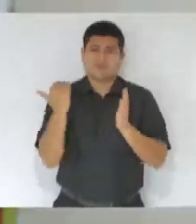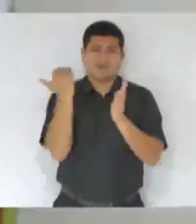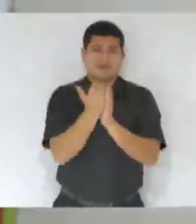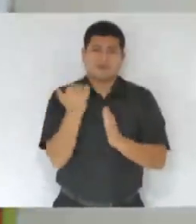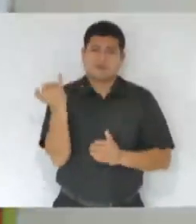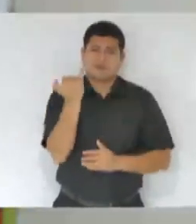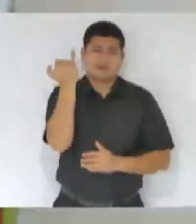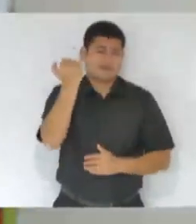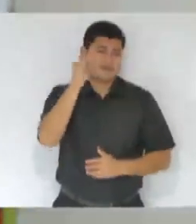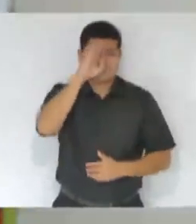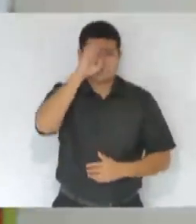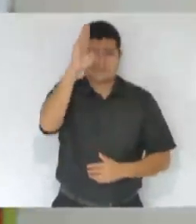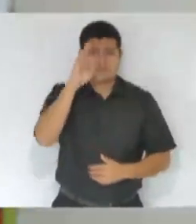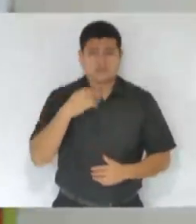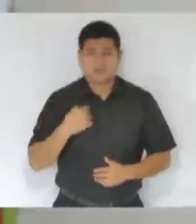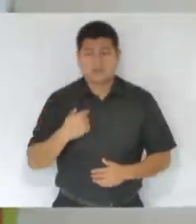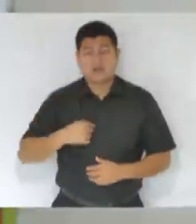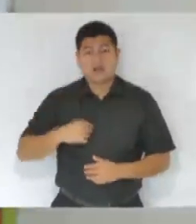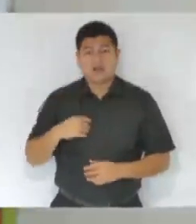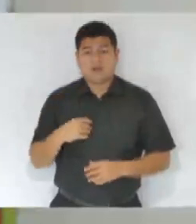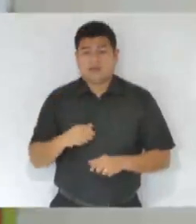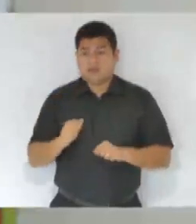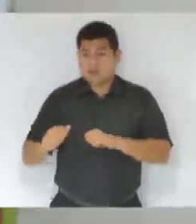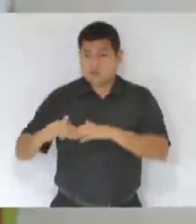com o movimento ODS Santa Catarina